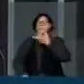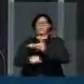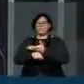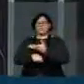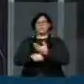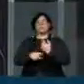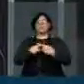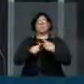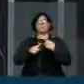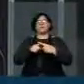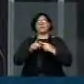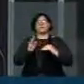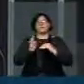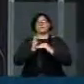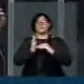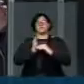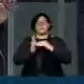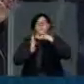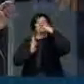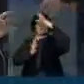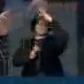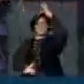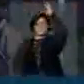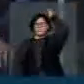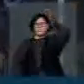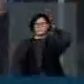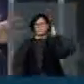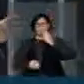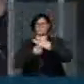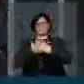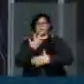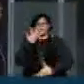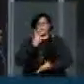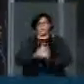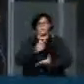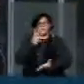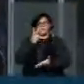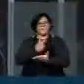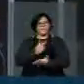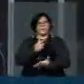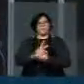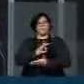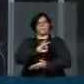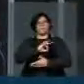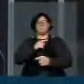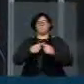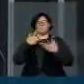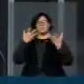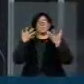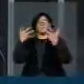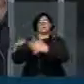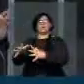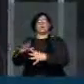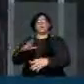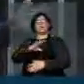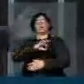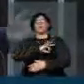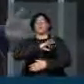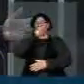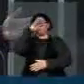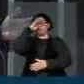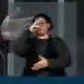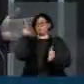criou a sua própria polícia porque não queria a guarda pretoriana do imperador. Numa sociedade